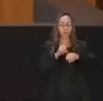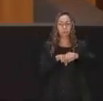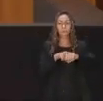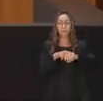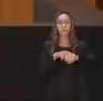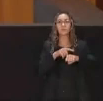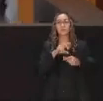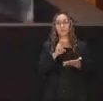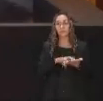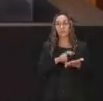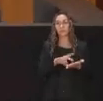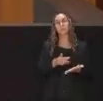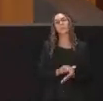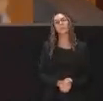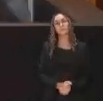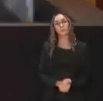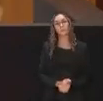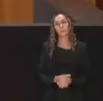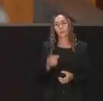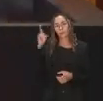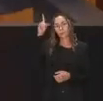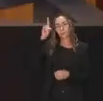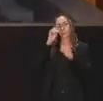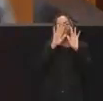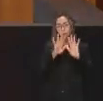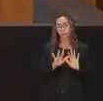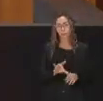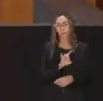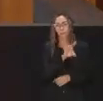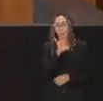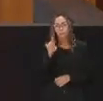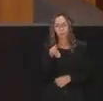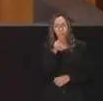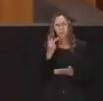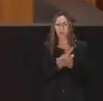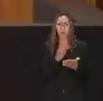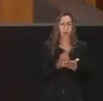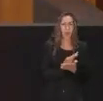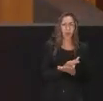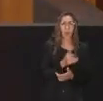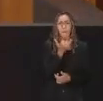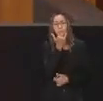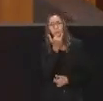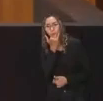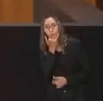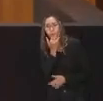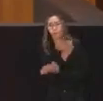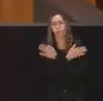vocês. E se eu errei, vocês me desculpem. Luciano, um abraço. Tá?